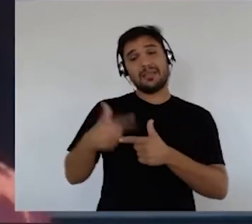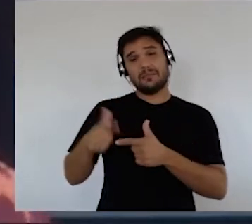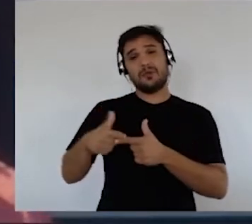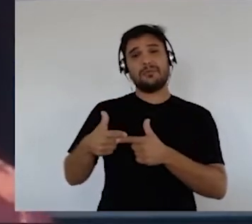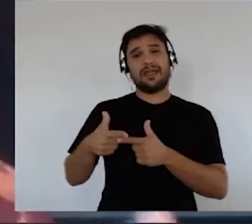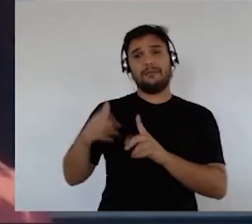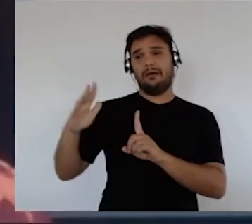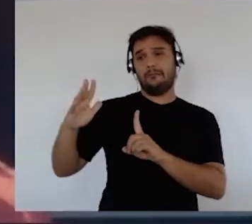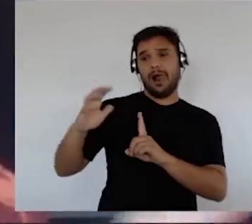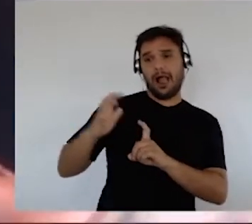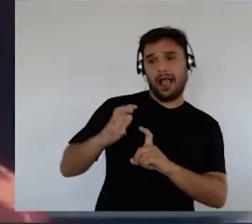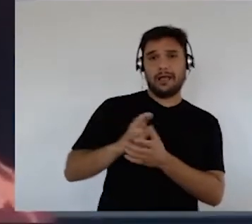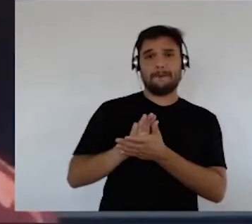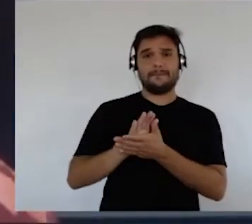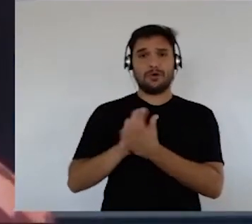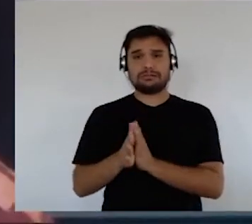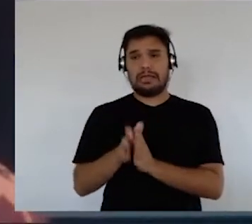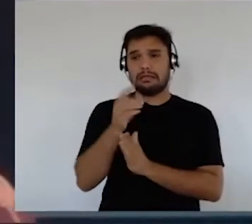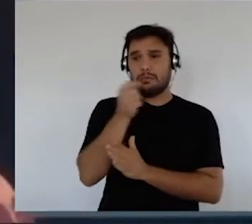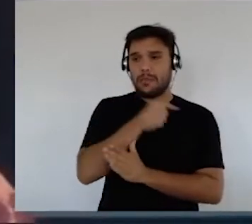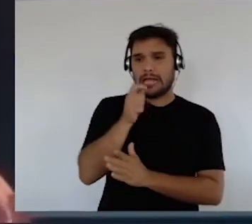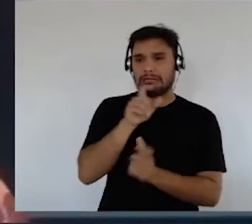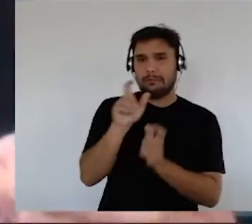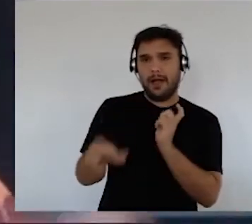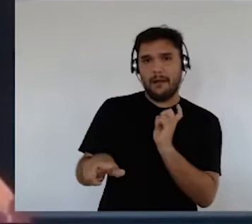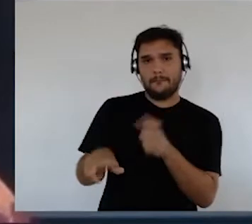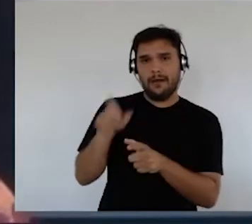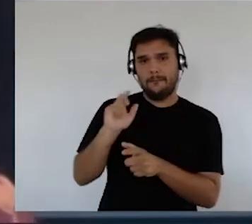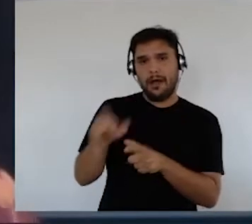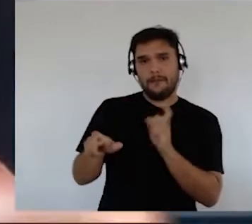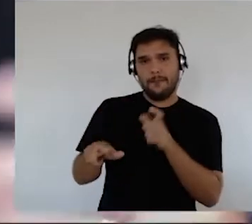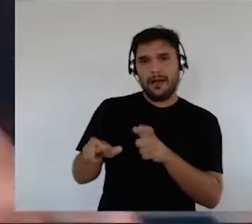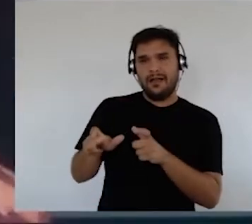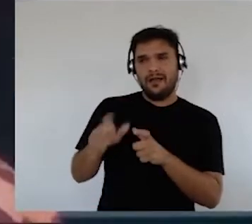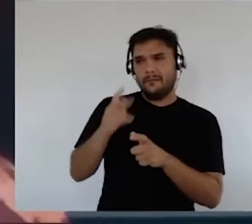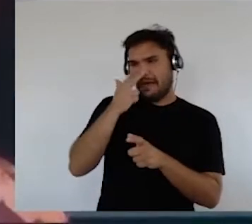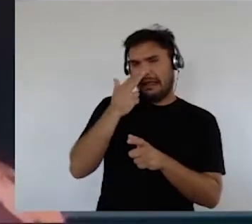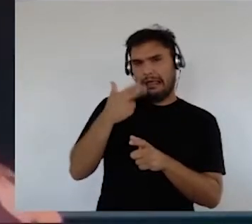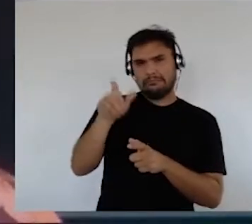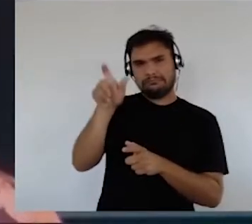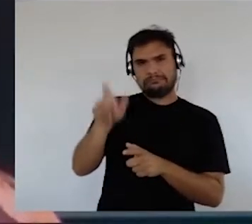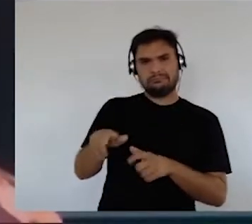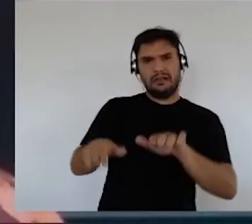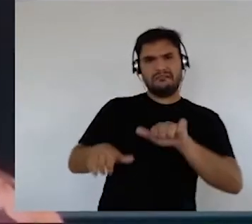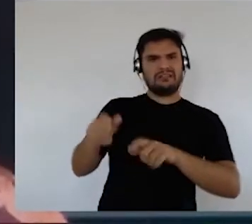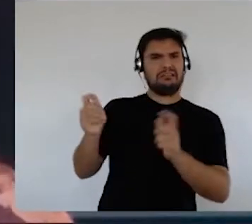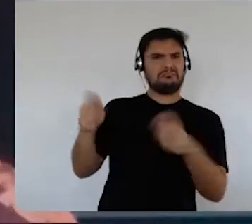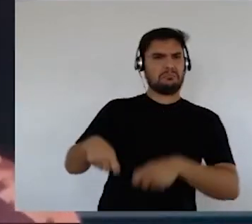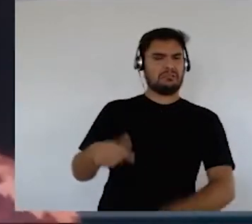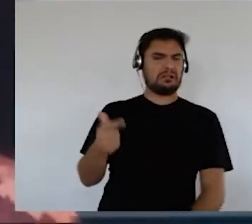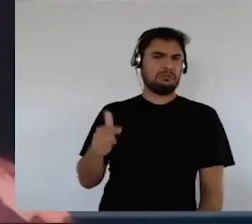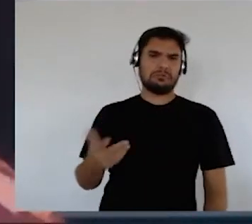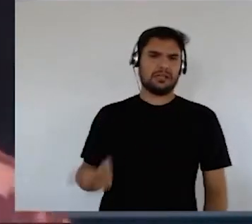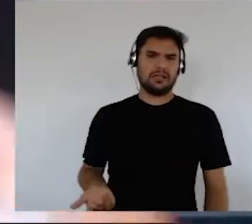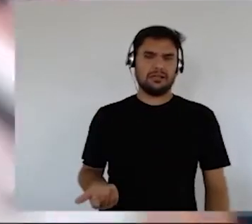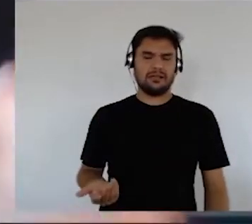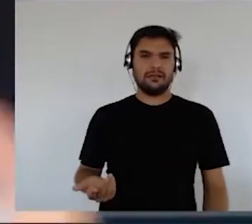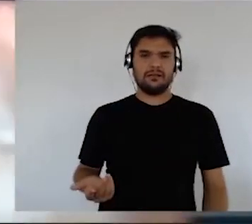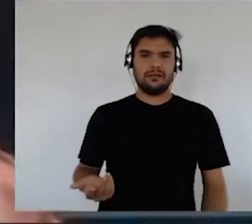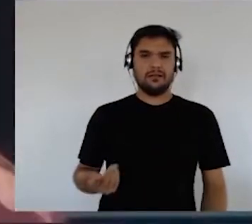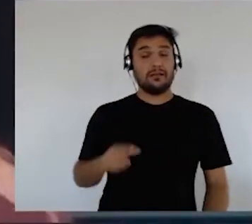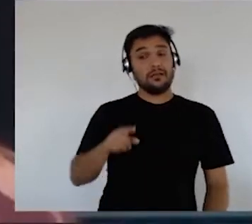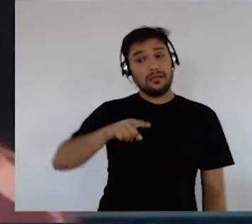de assédio, preconceito, piadinhas, descredibilização da capacidade profissional delas. Então,